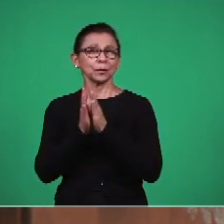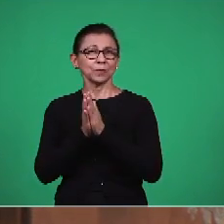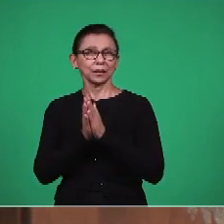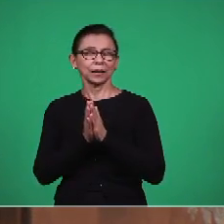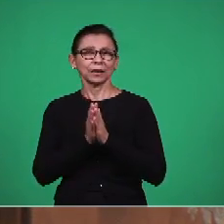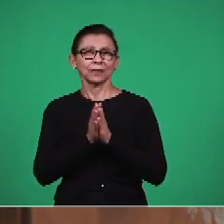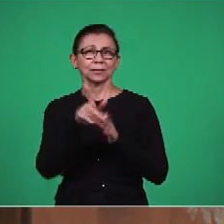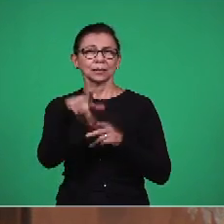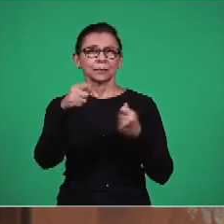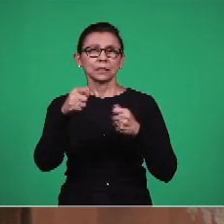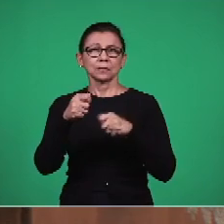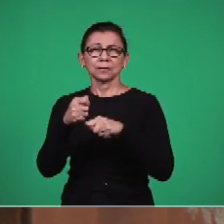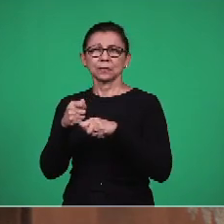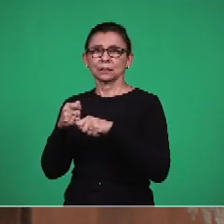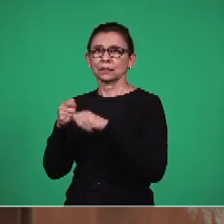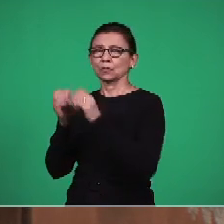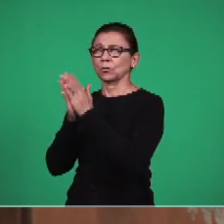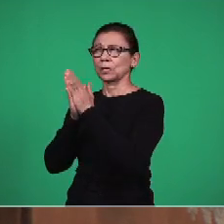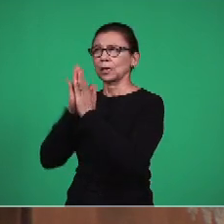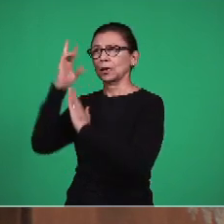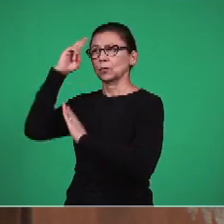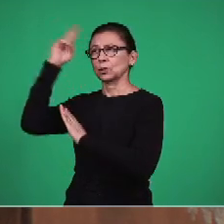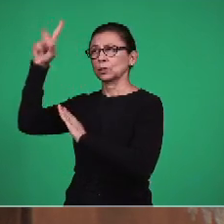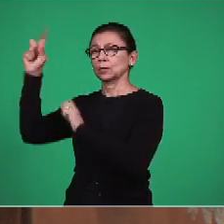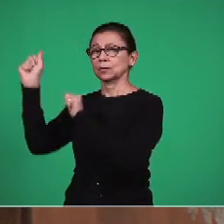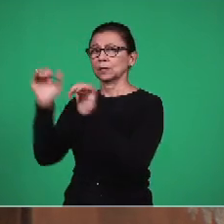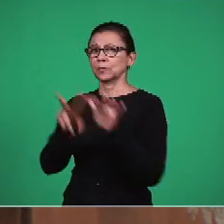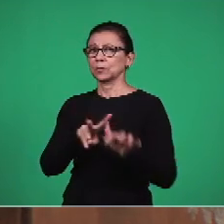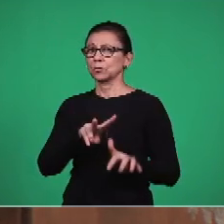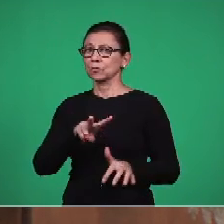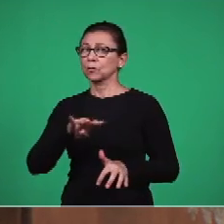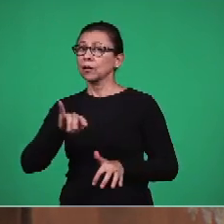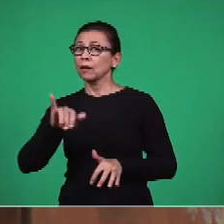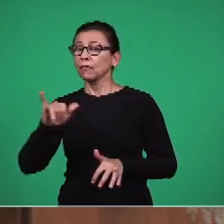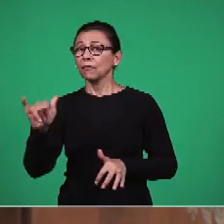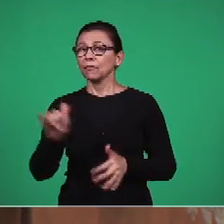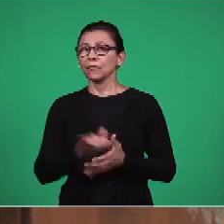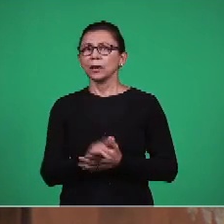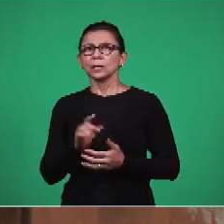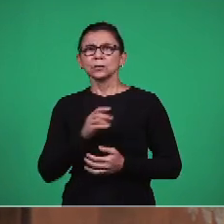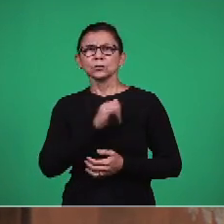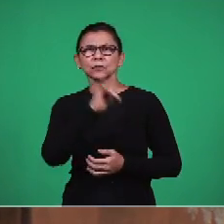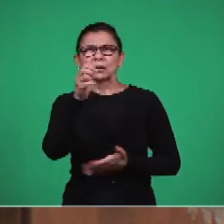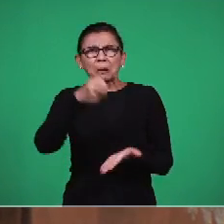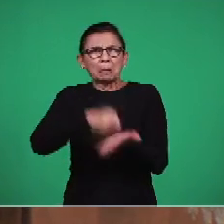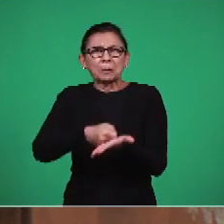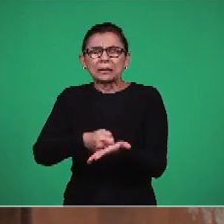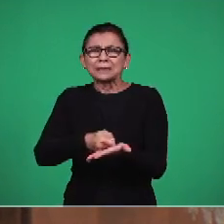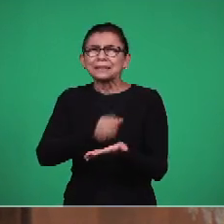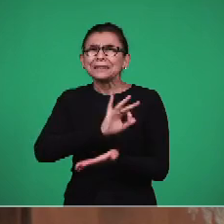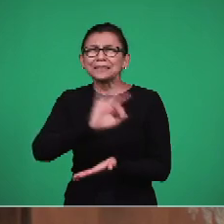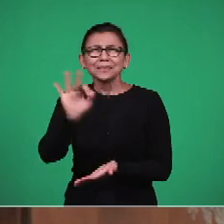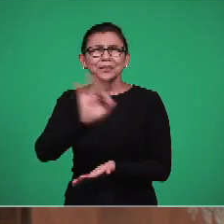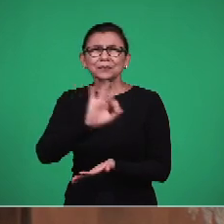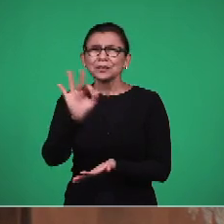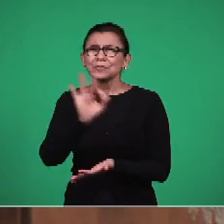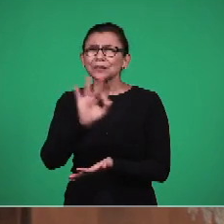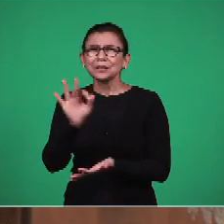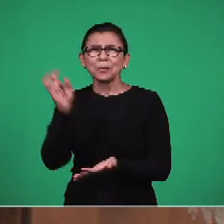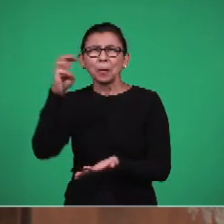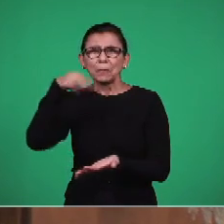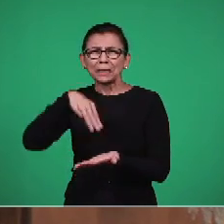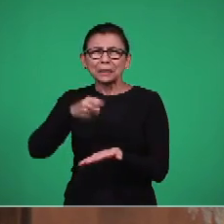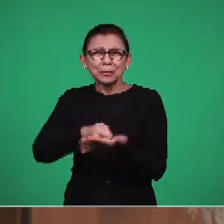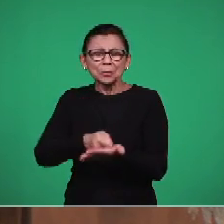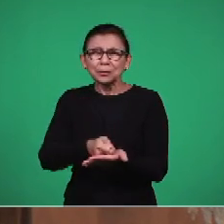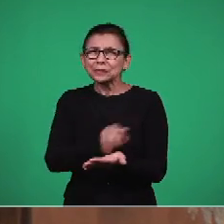vai te abençoar. Meu irmão, o que estamos falando aqui não é obrigação. A Igreja Maranata não tem obrigação nenhuma de obrigar ninguém